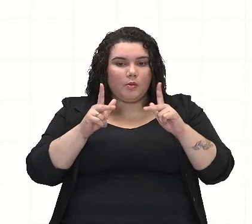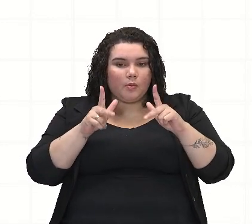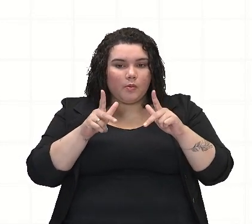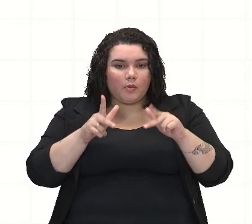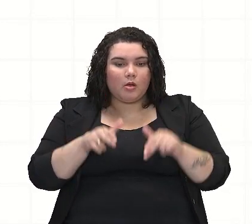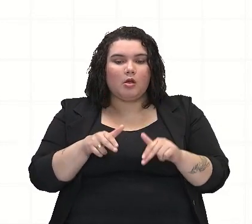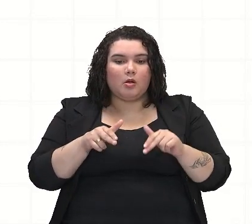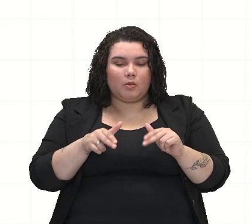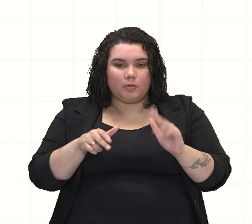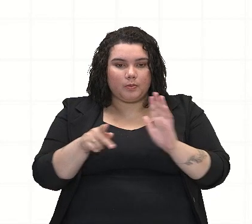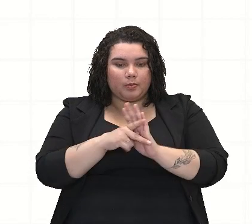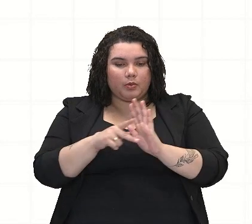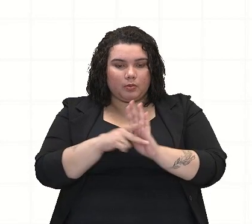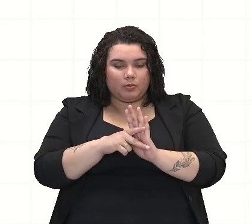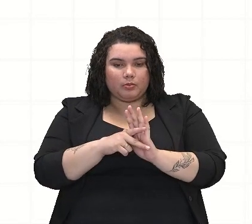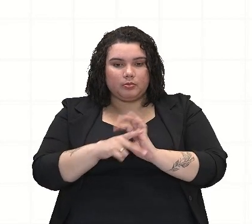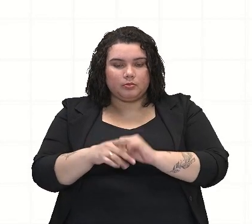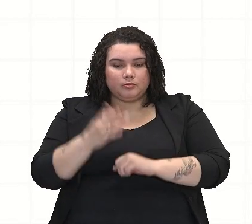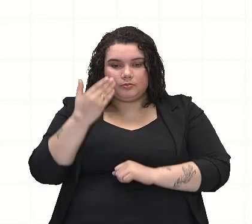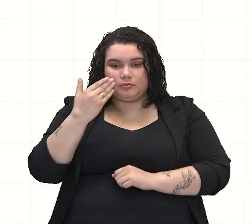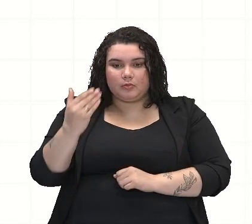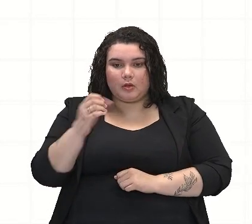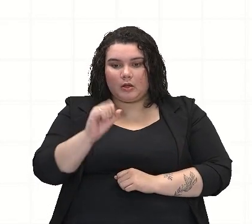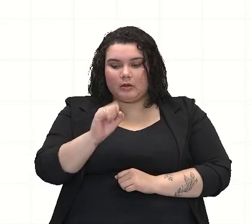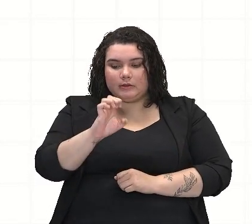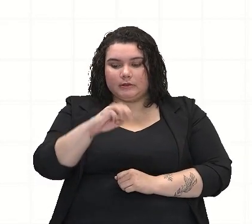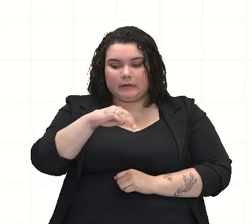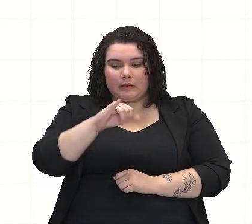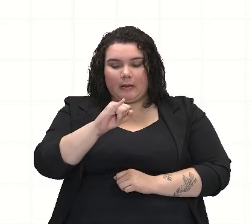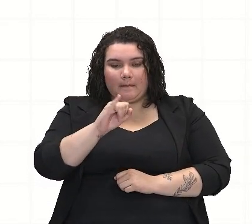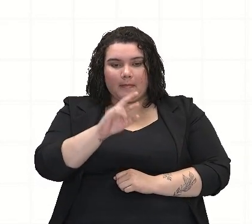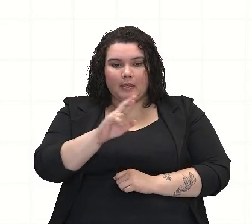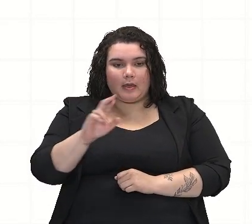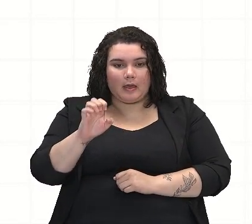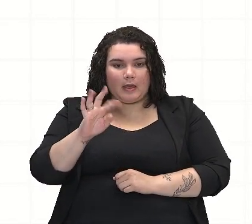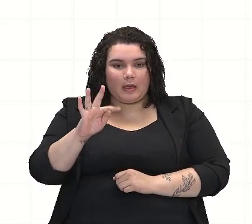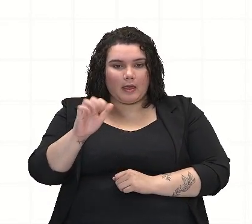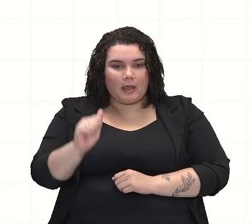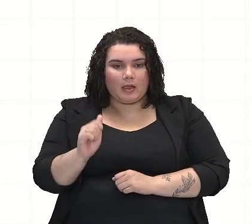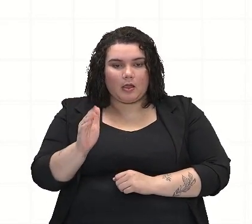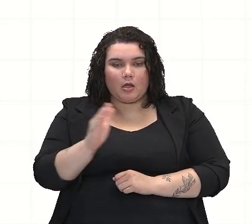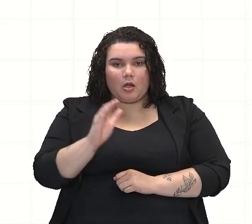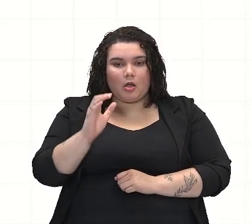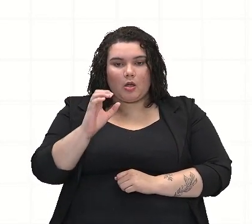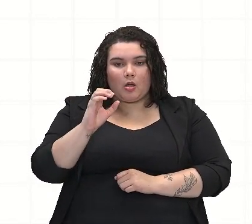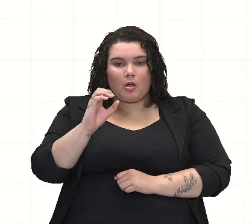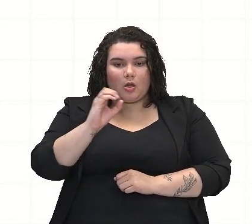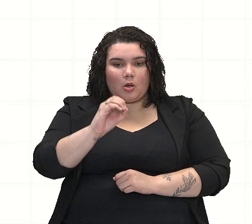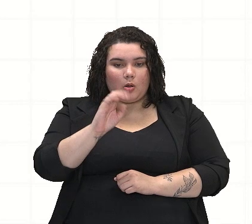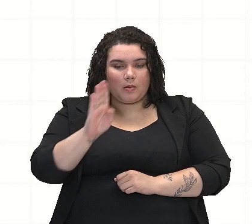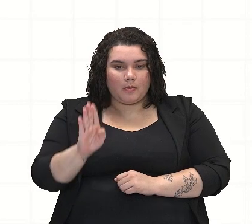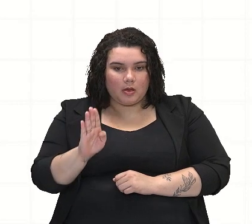se cortam em D. A semirreta OD, tá? Aqui de azul,